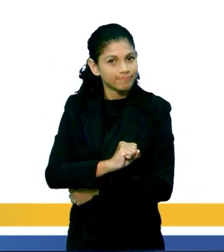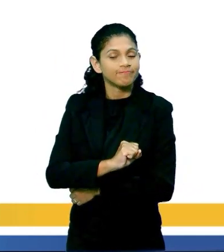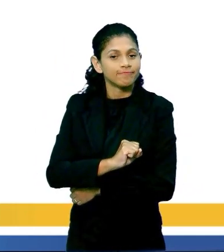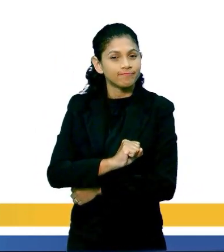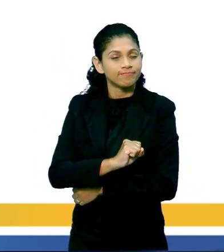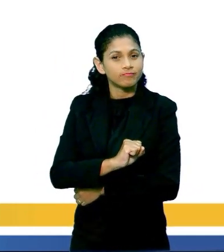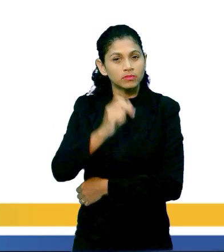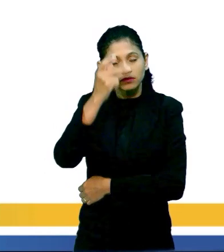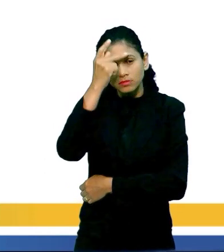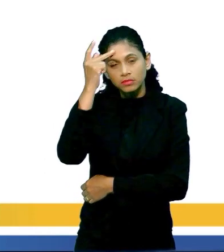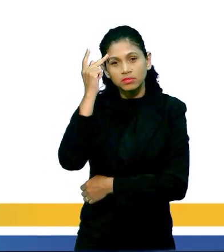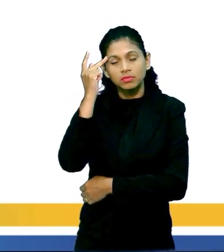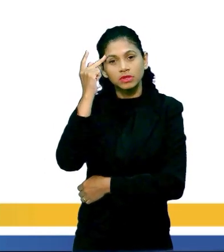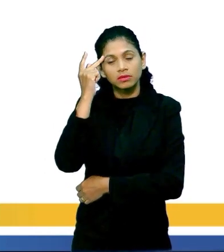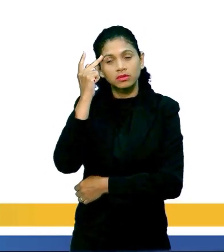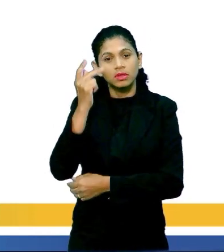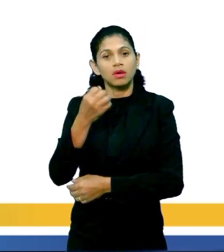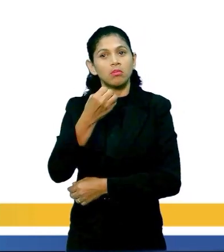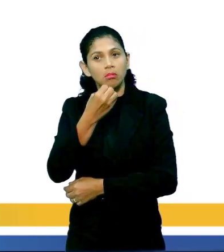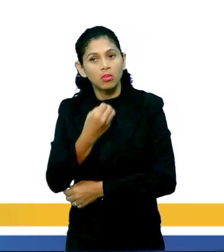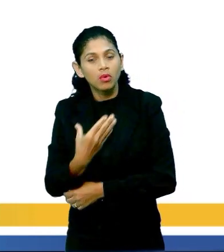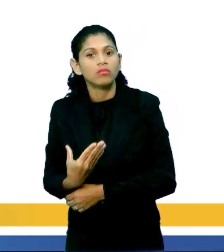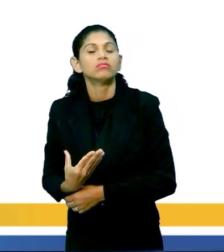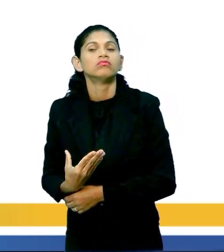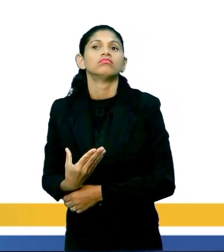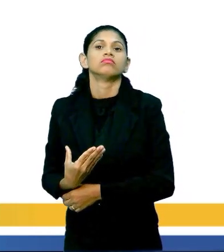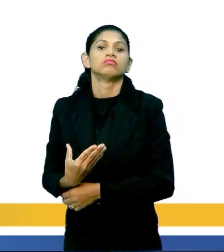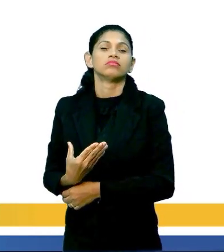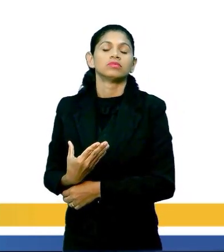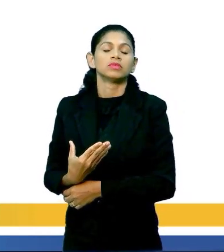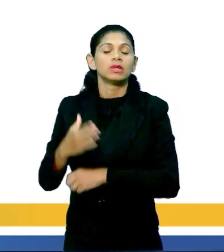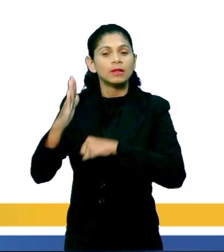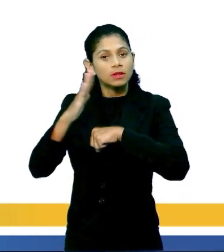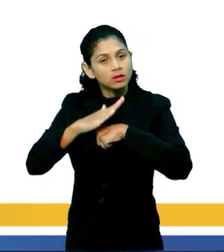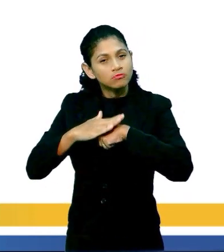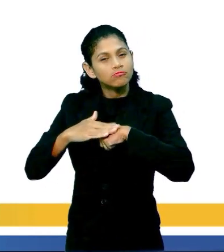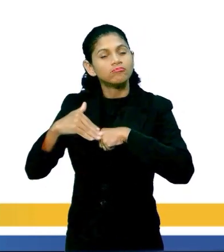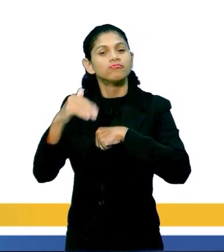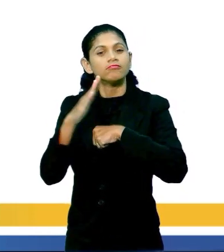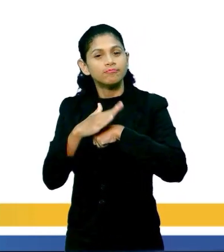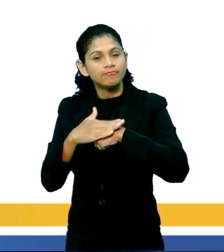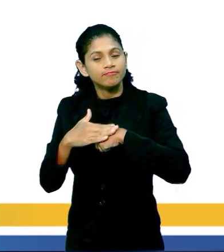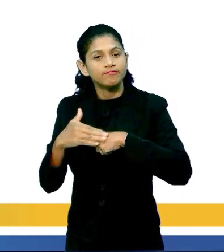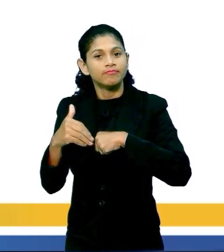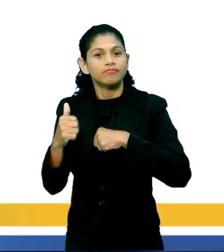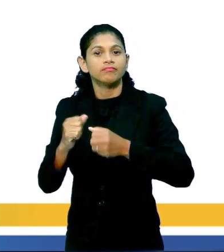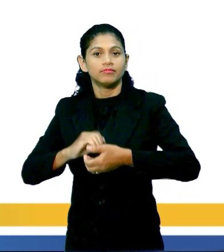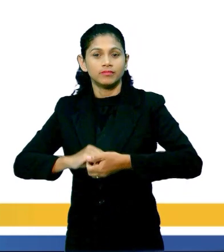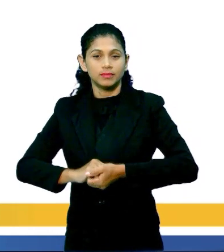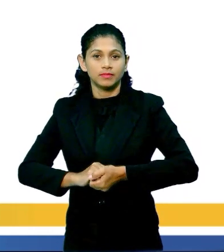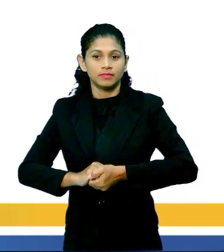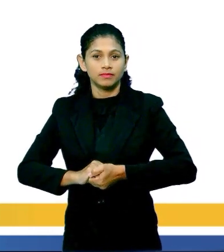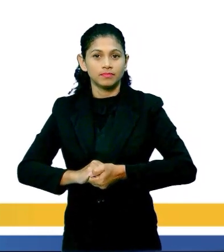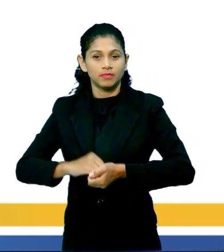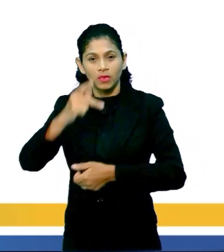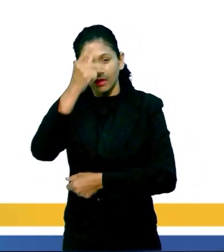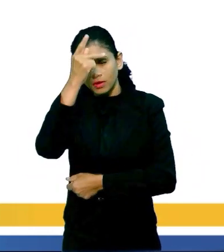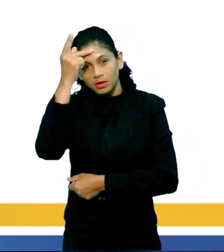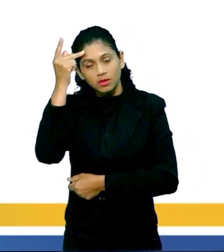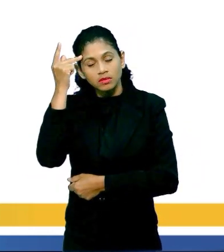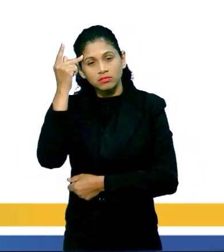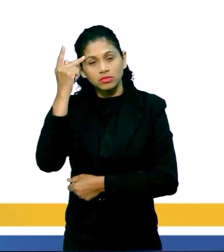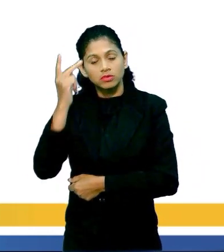é honorável, que é sensível, né? Que é, enfim, pessoas que